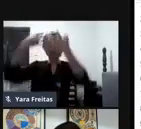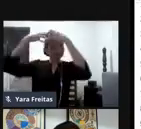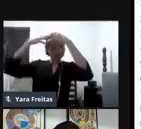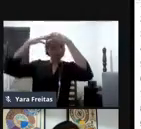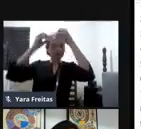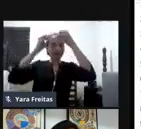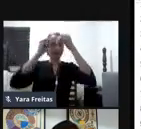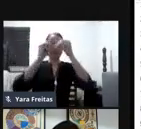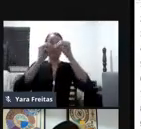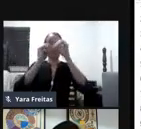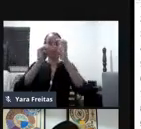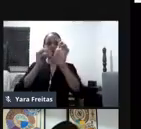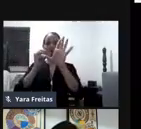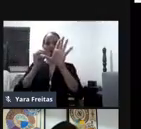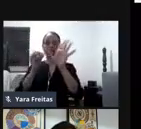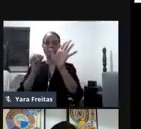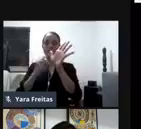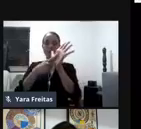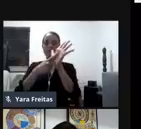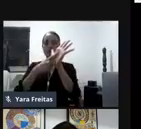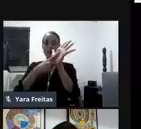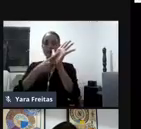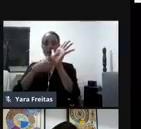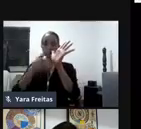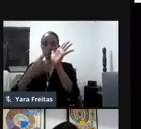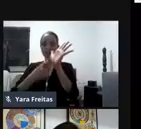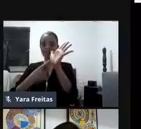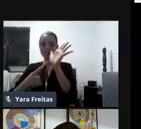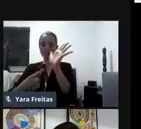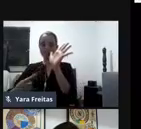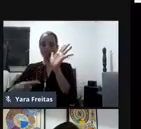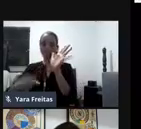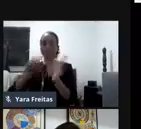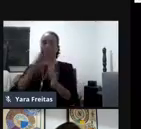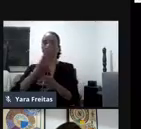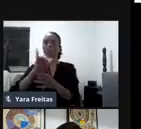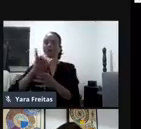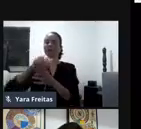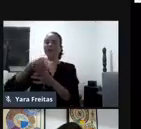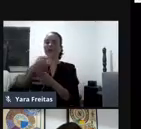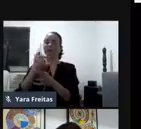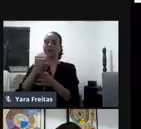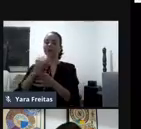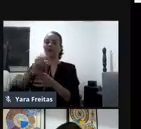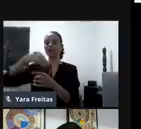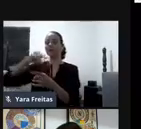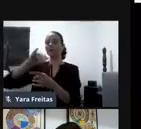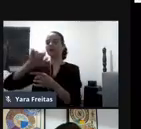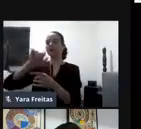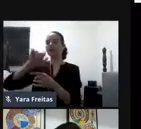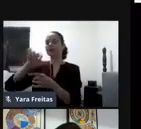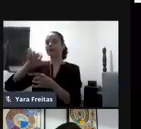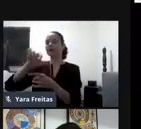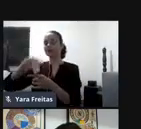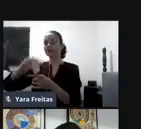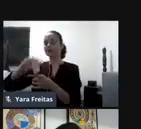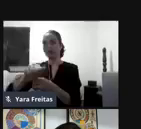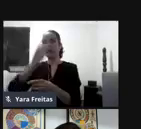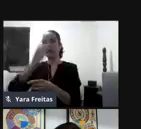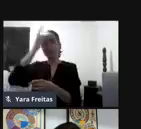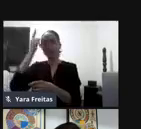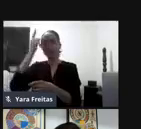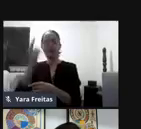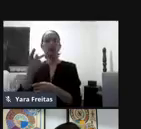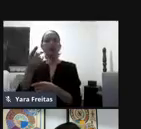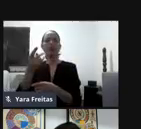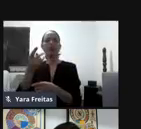que tenham feito a cirurgia de redução do estômago ou que são vegetarianas a pelo menos uma vez no ano aferir,